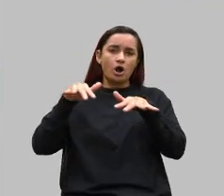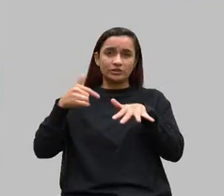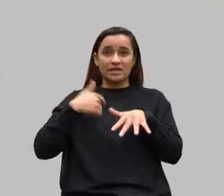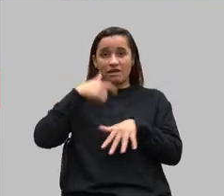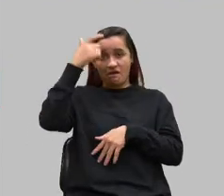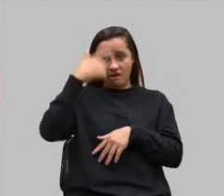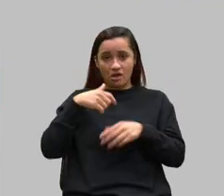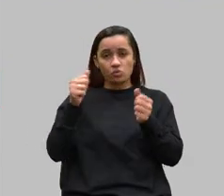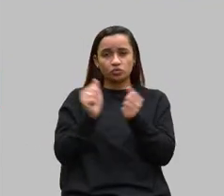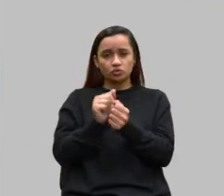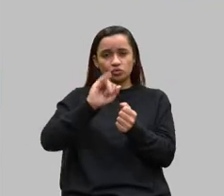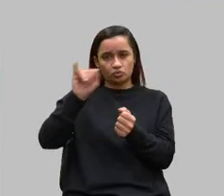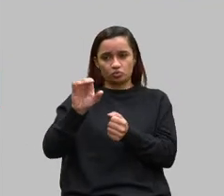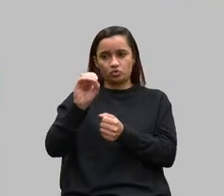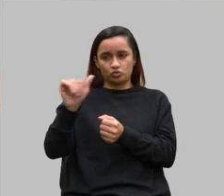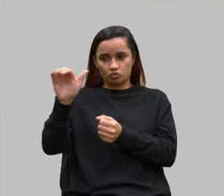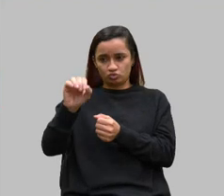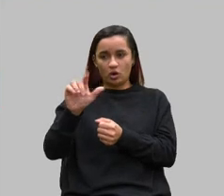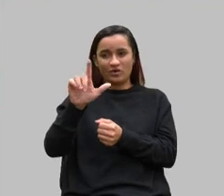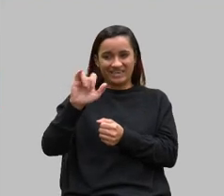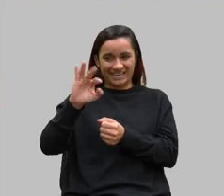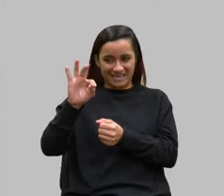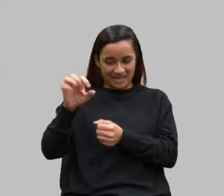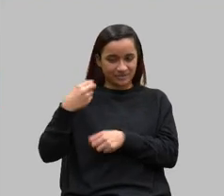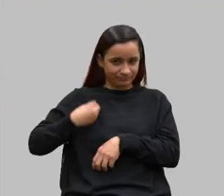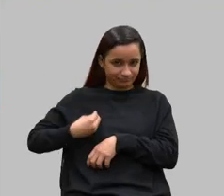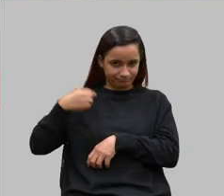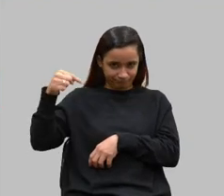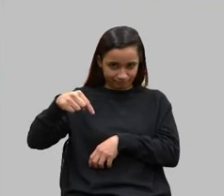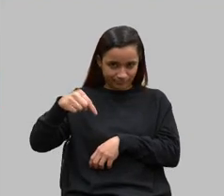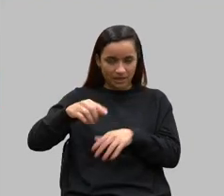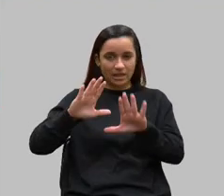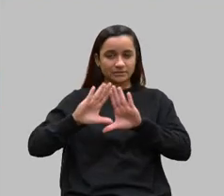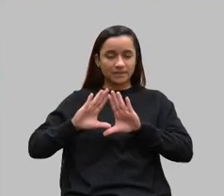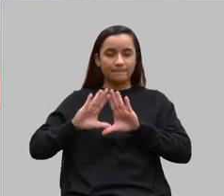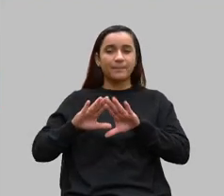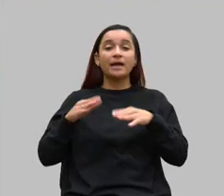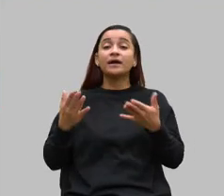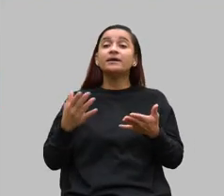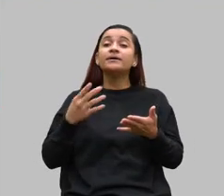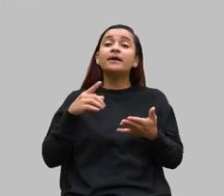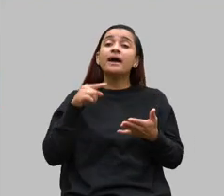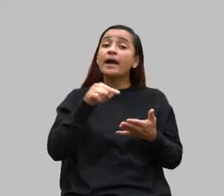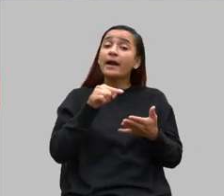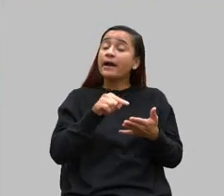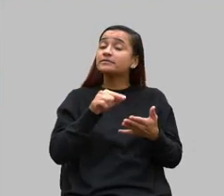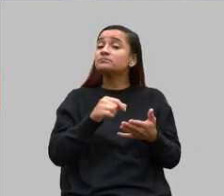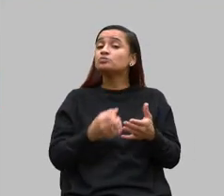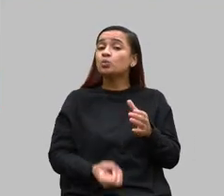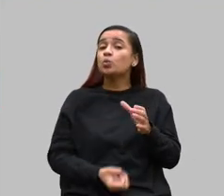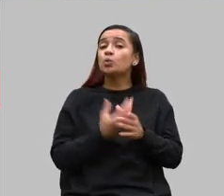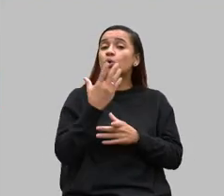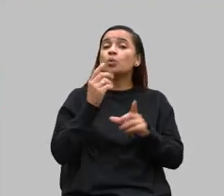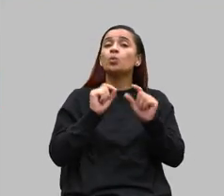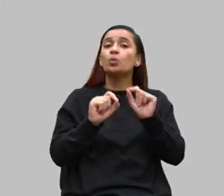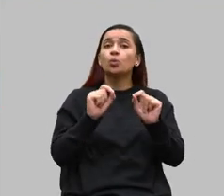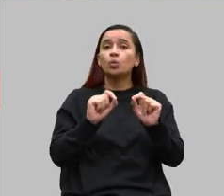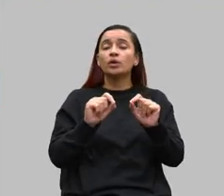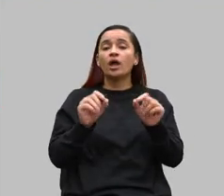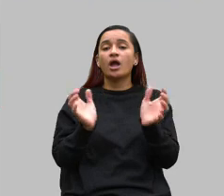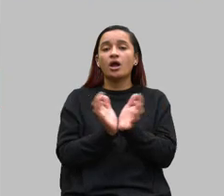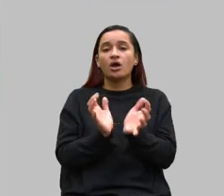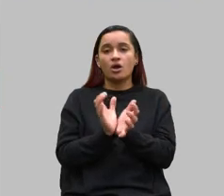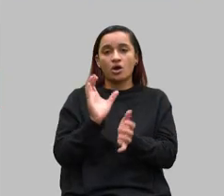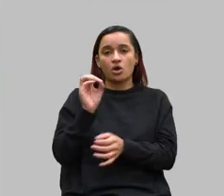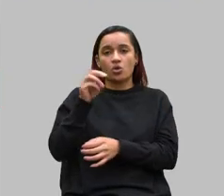aqui na Assembleia sobre ferrovias e dessa audiência surgiu a comissão pré farovi com a